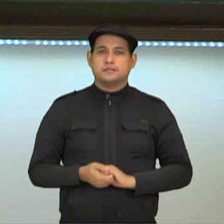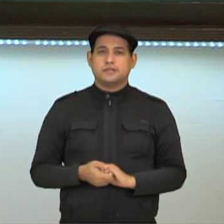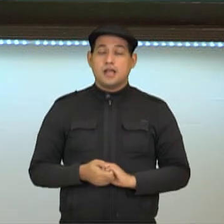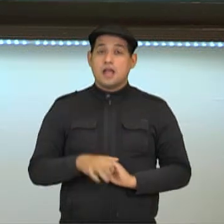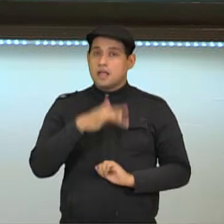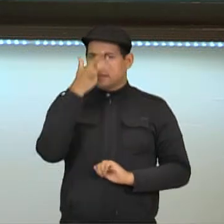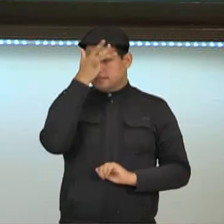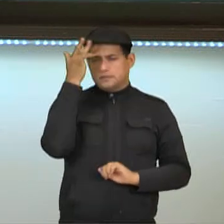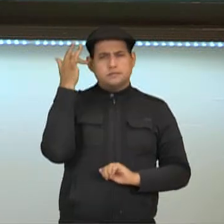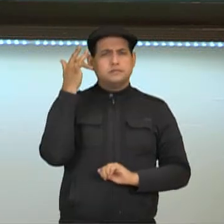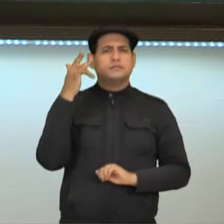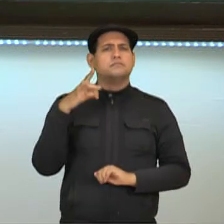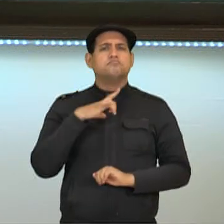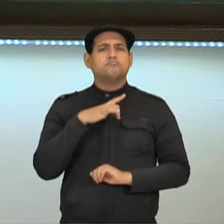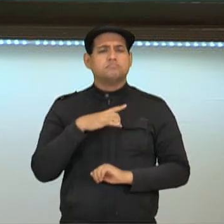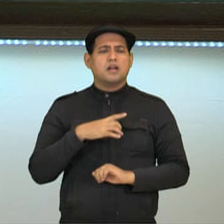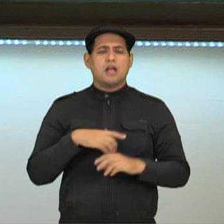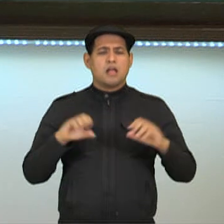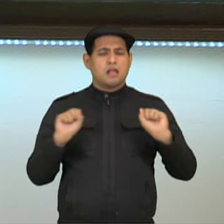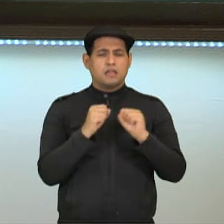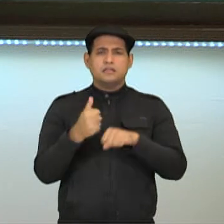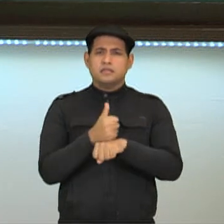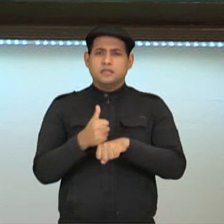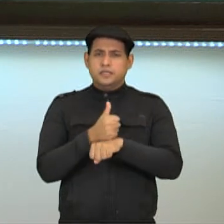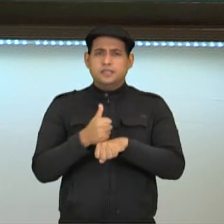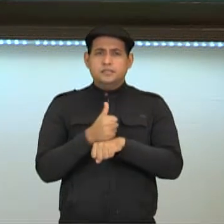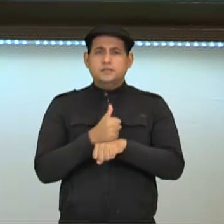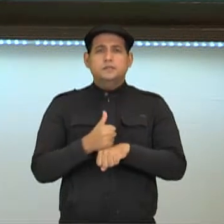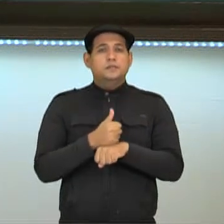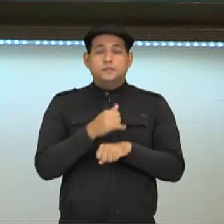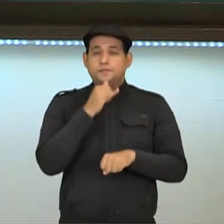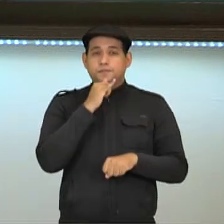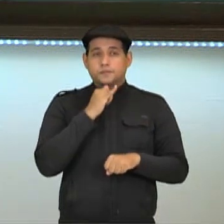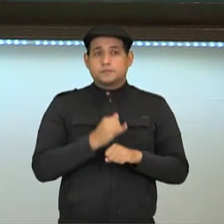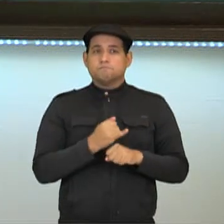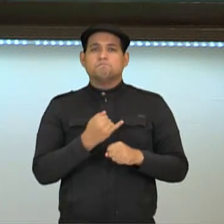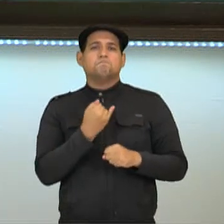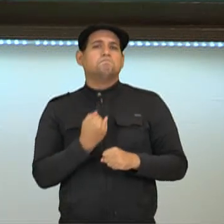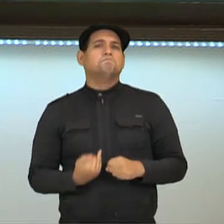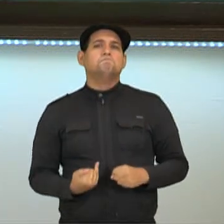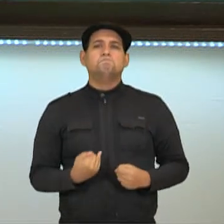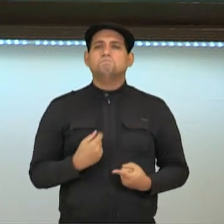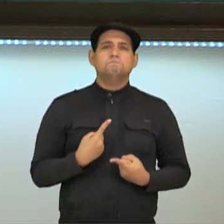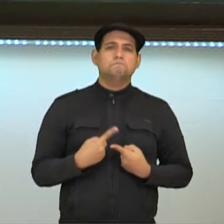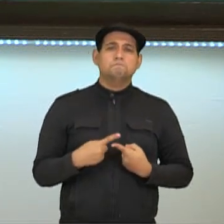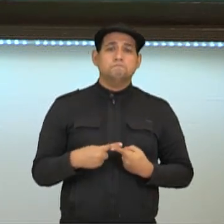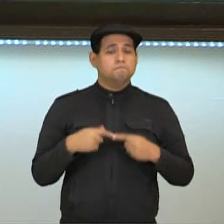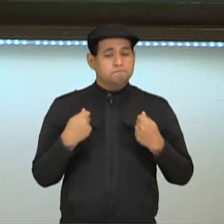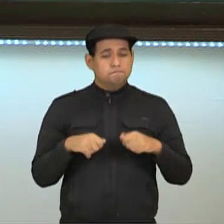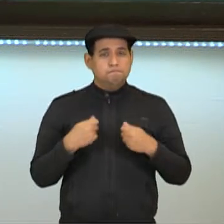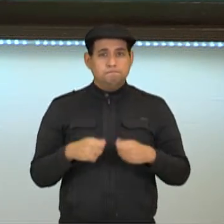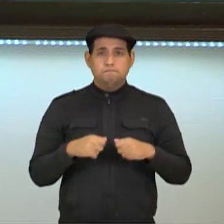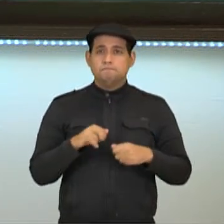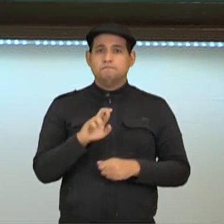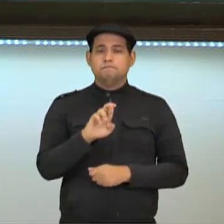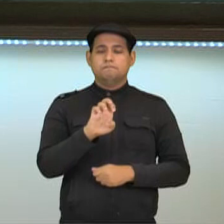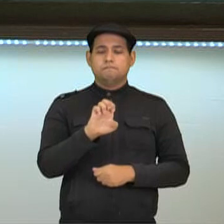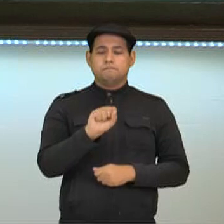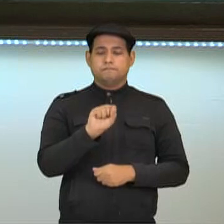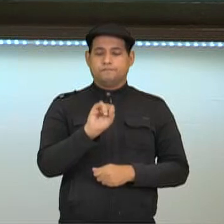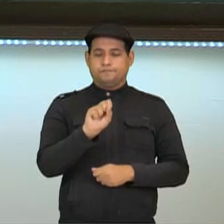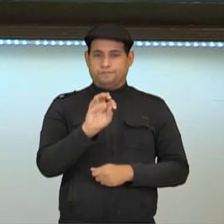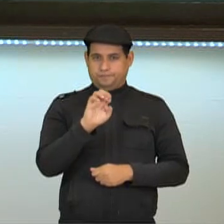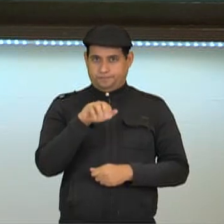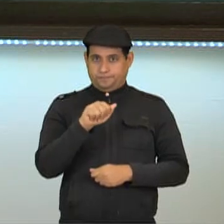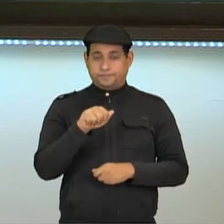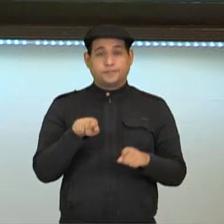as pessoas, o corpo dos atletas geralmente são mais esguios. Por quê? Porque eles precisam de mais resistência e eles